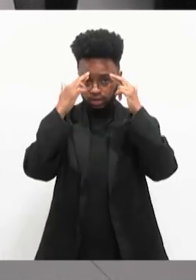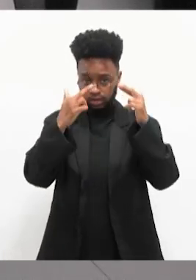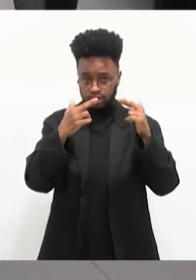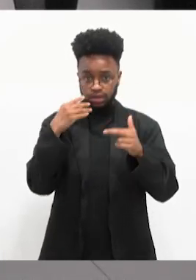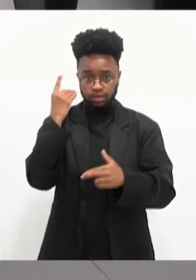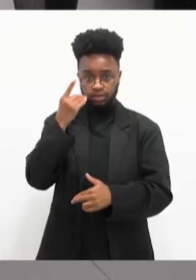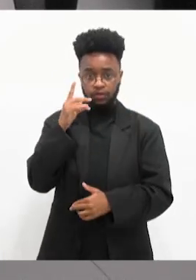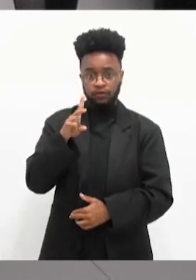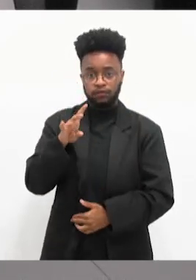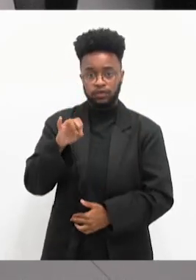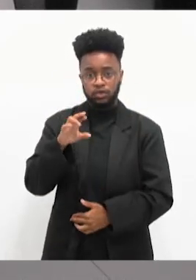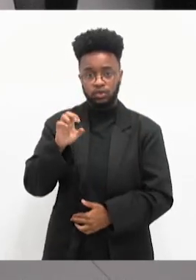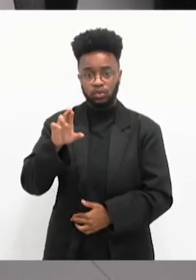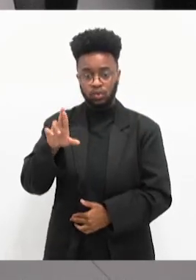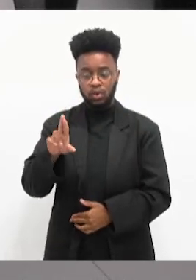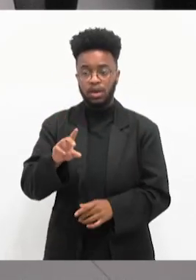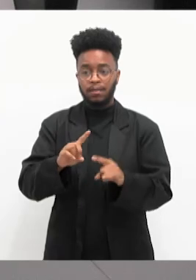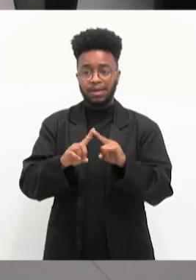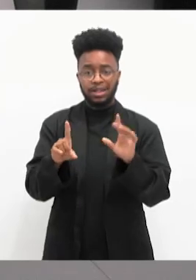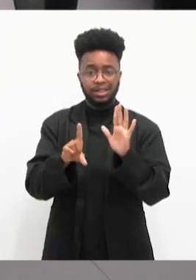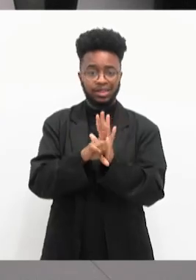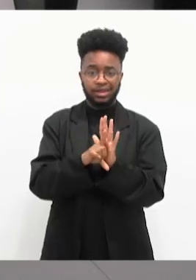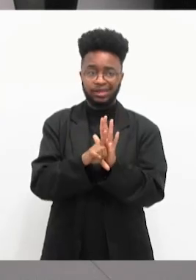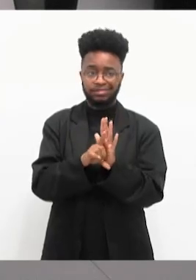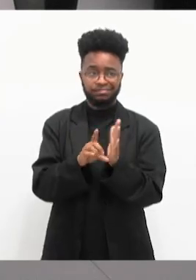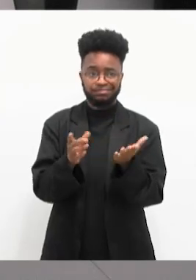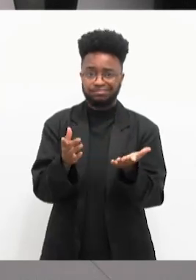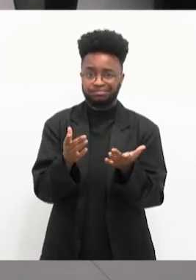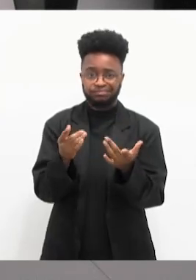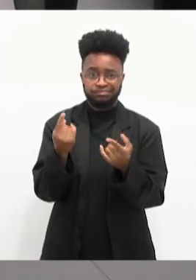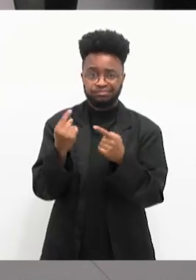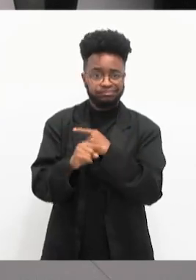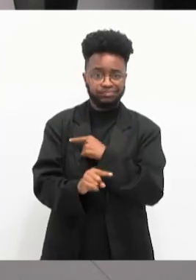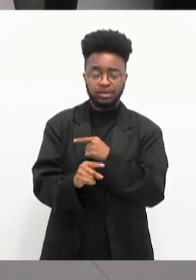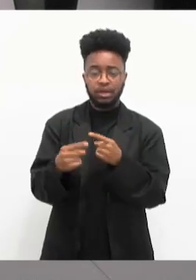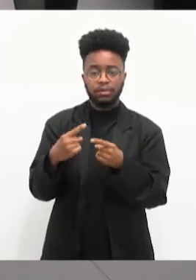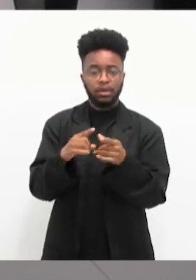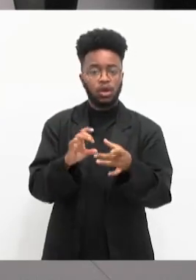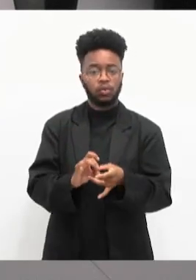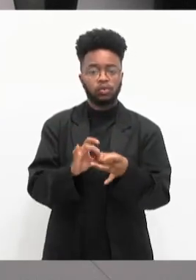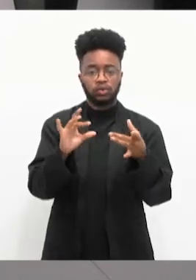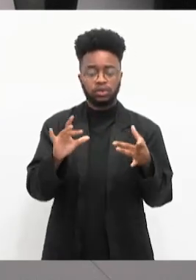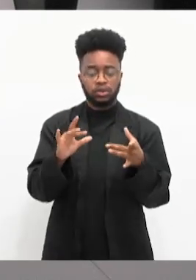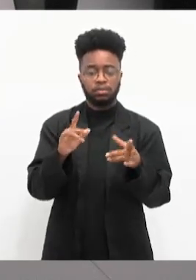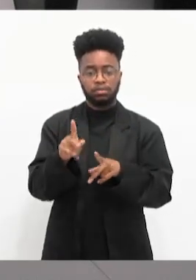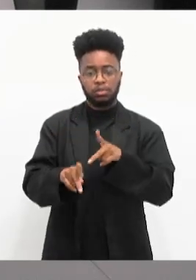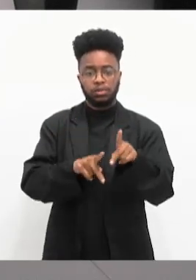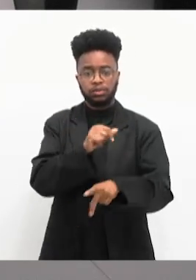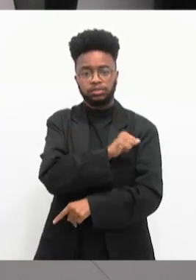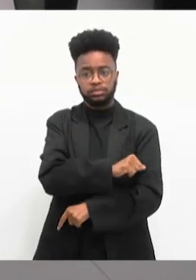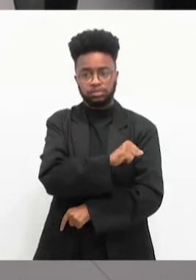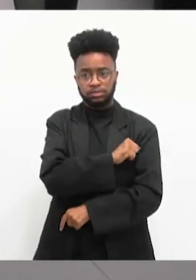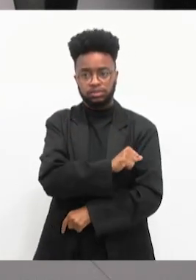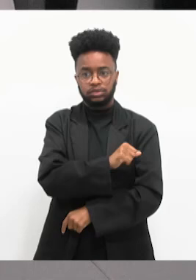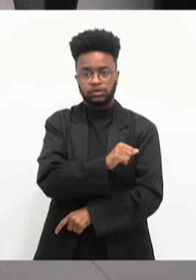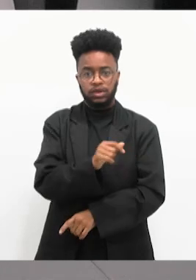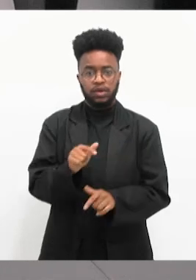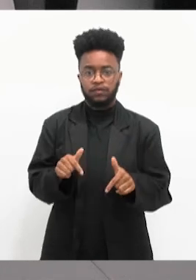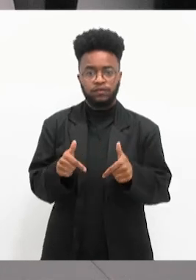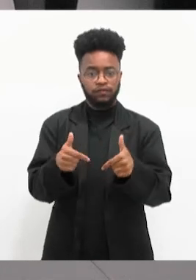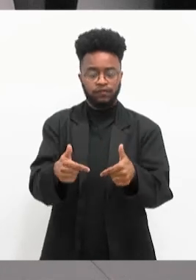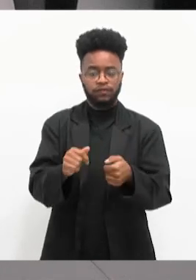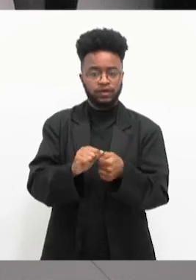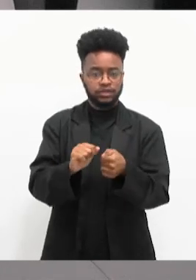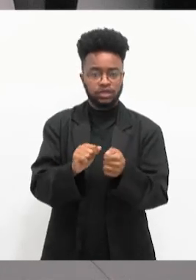Vitor Júnior, mas é uma lei absolutamente estapafúrdia, autorizar o particular, o cidadão do Rio de Janeiro, ou seja, pessoa jurídica ou física, fazer o que não